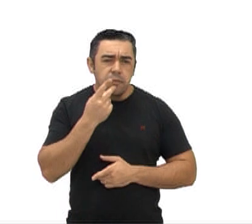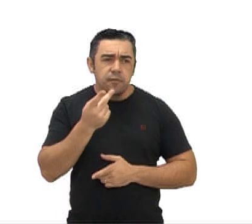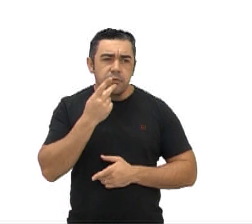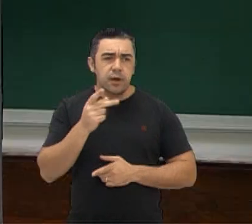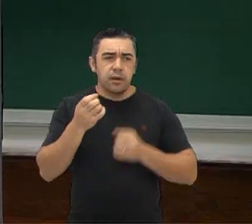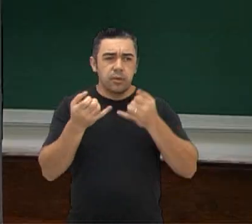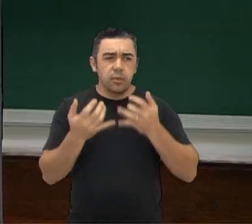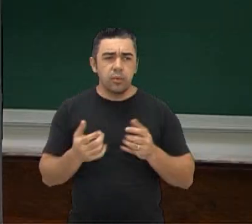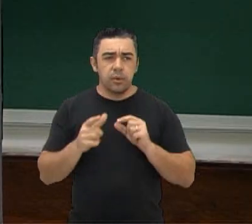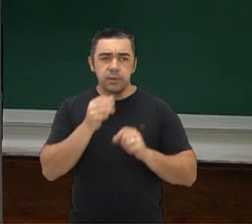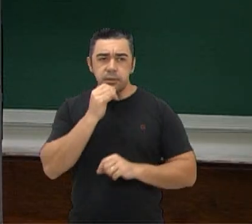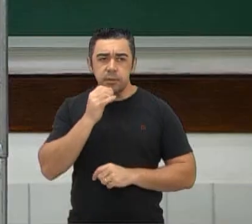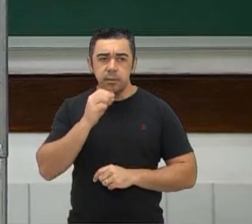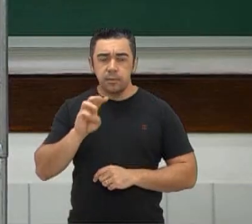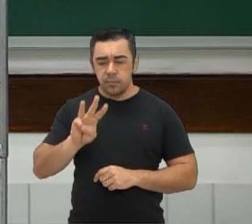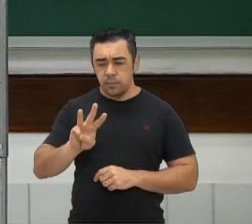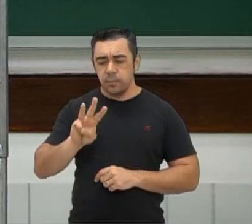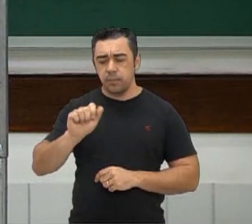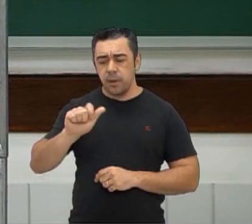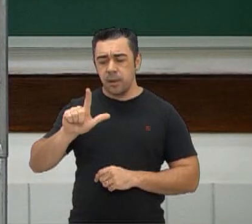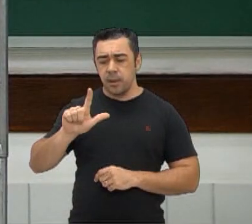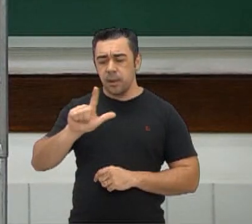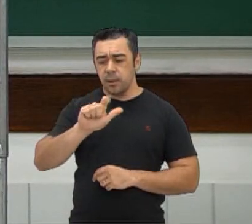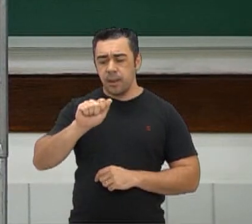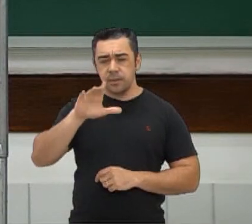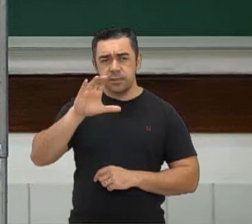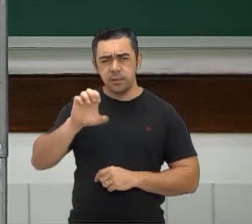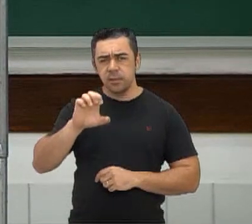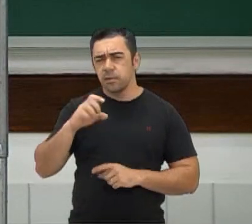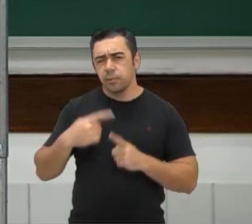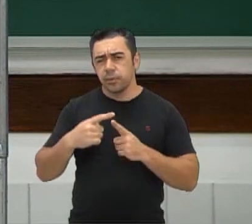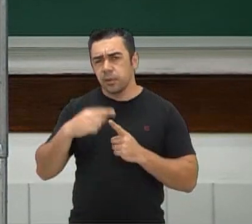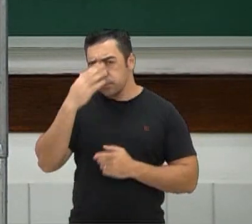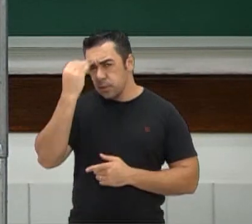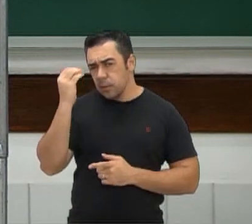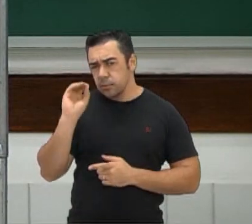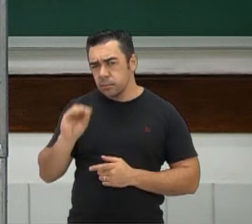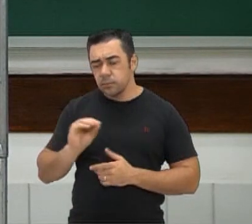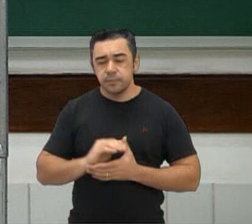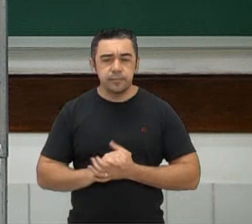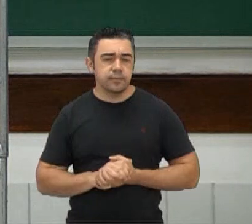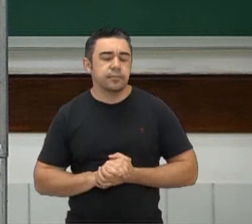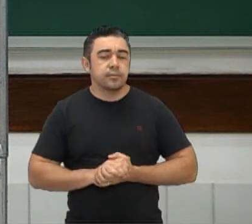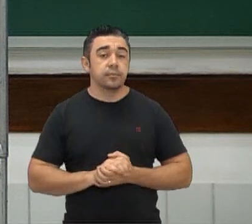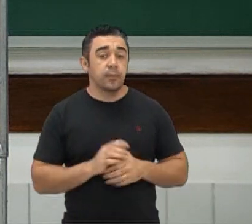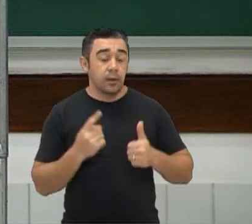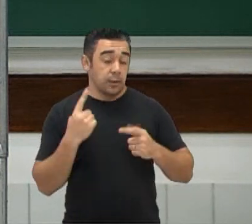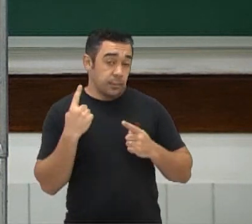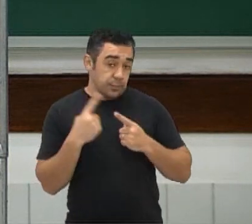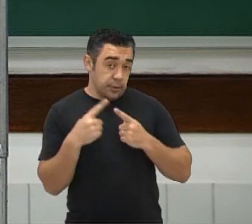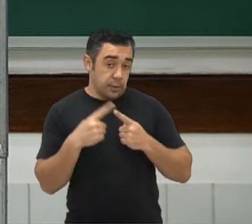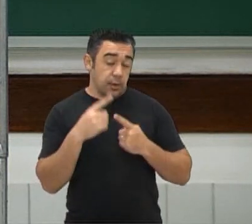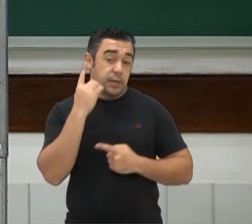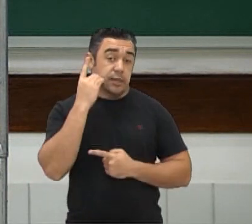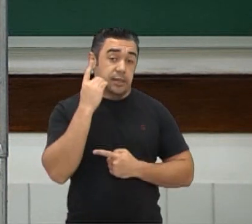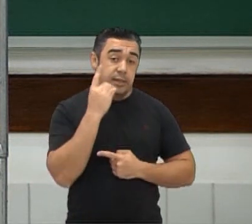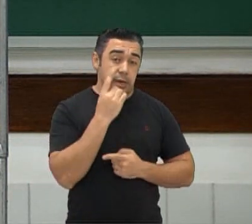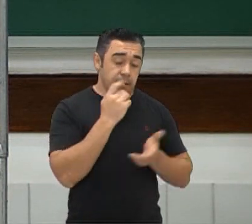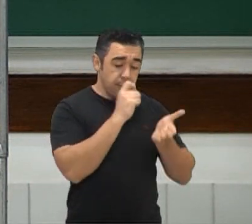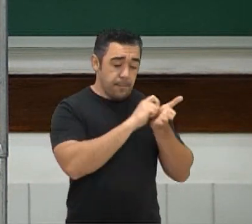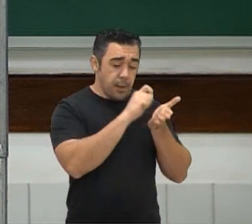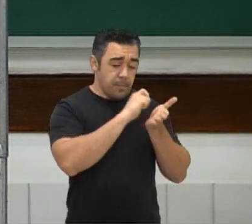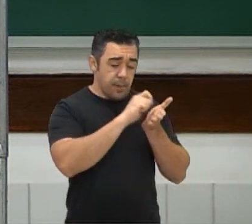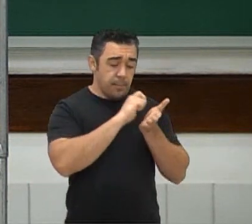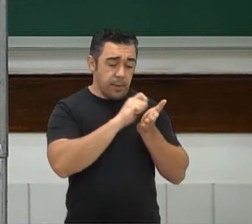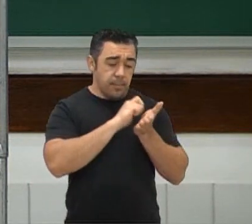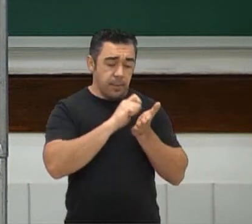Wallace? Essa é uma pergunta bacana. Por que o Wallace fica esquecido, fica de ladinho ali? Primeiro, porque o Darwin ele escreveu um livro, né?